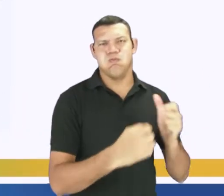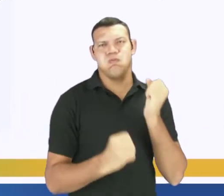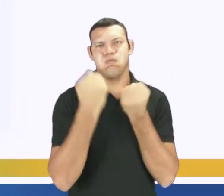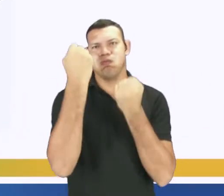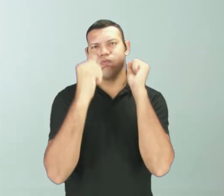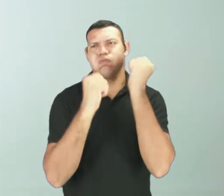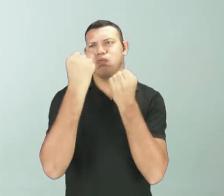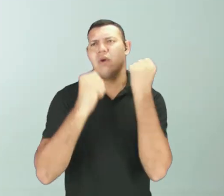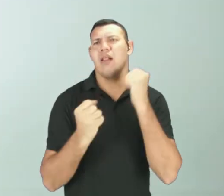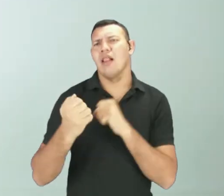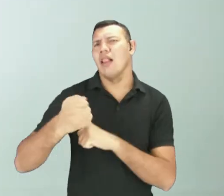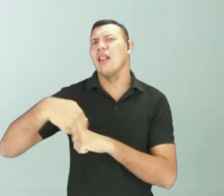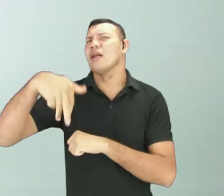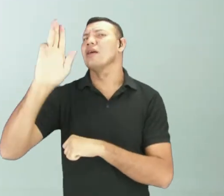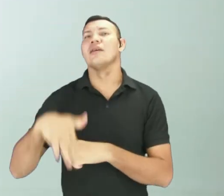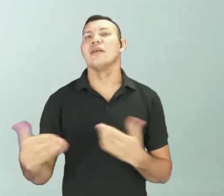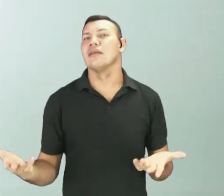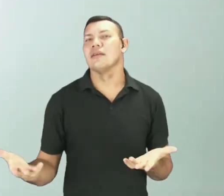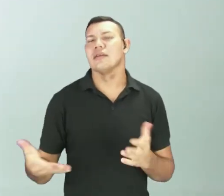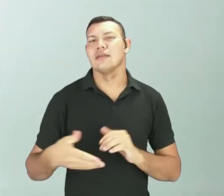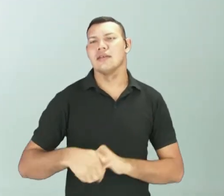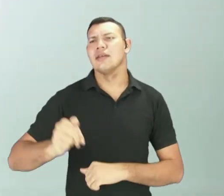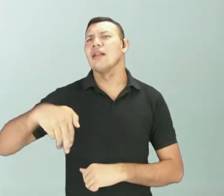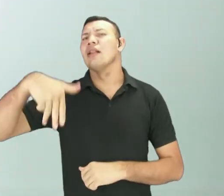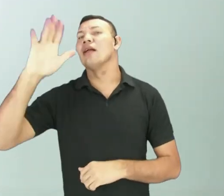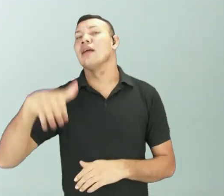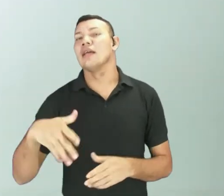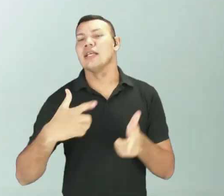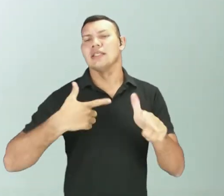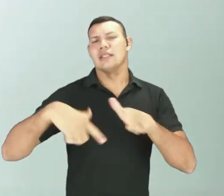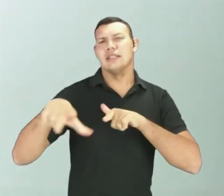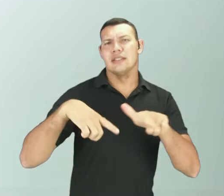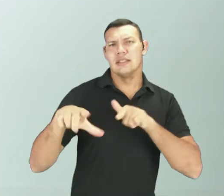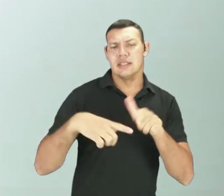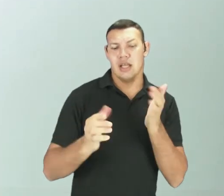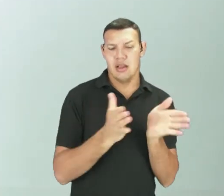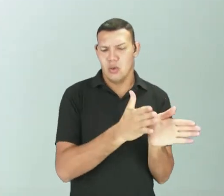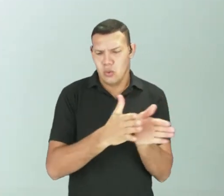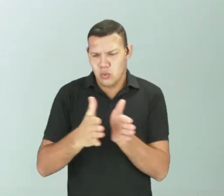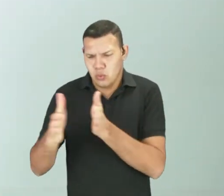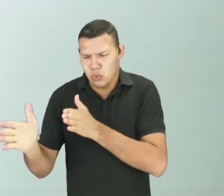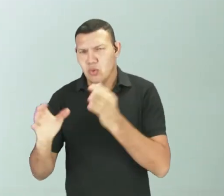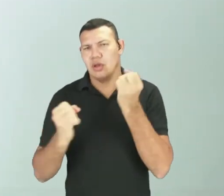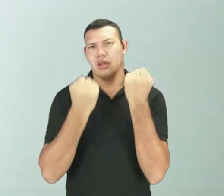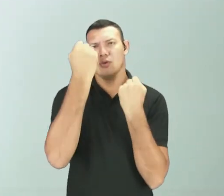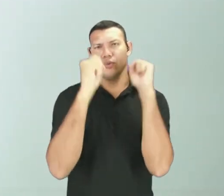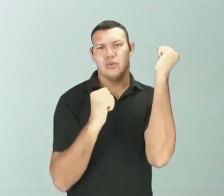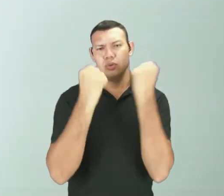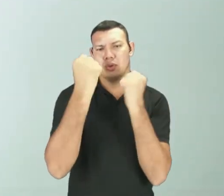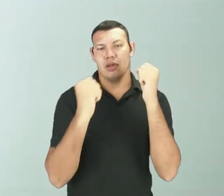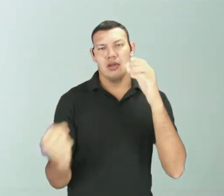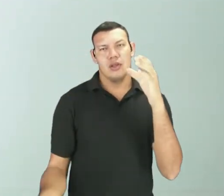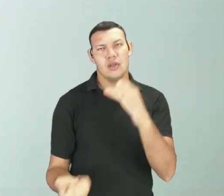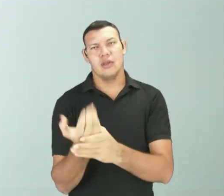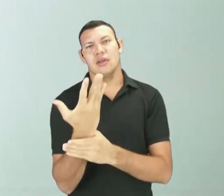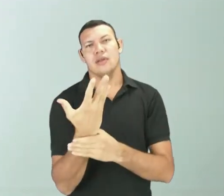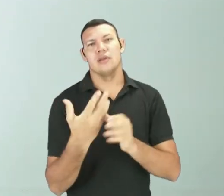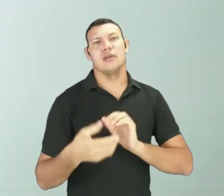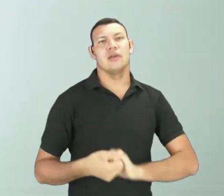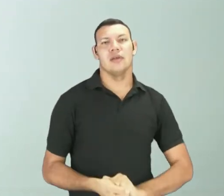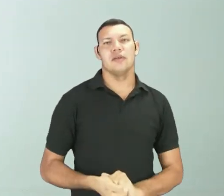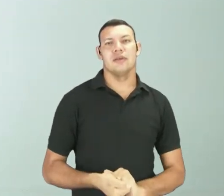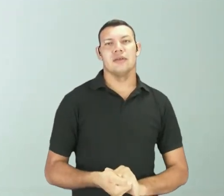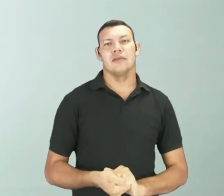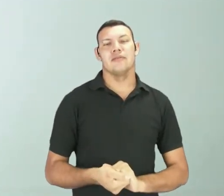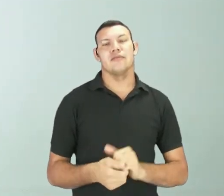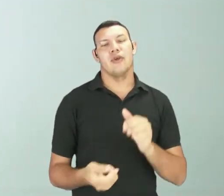é essa gente que vai trabalhar nessas indústrias? Quem é que vai trabalhar nesse processo, nessas fábricas que vão estar surgindo? E aí a